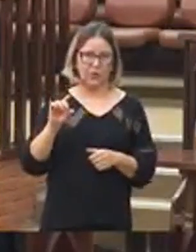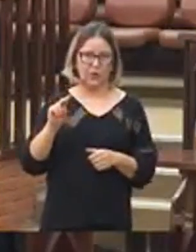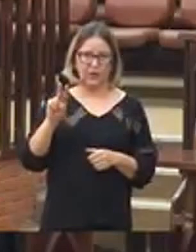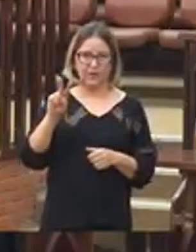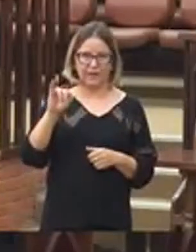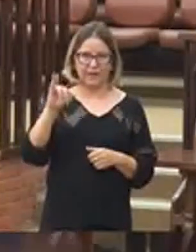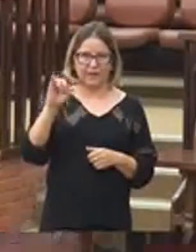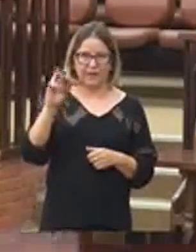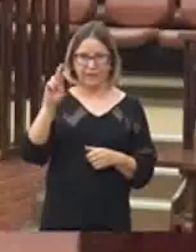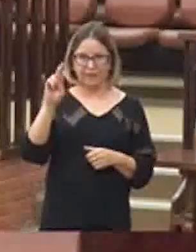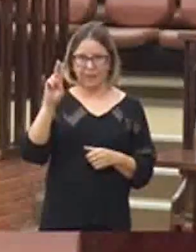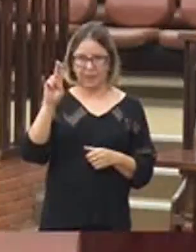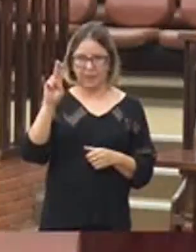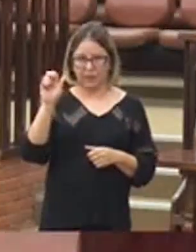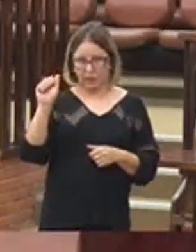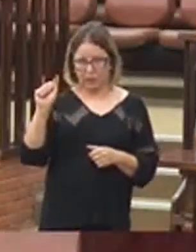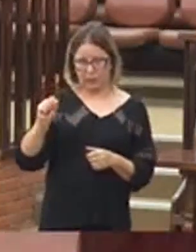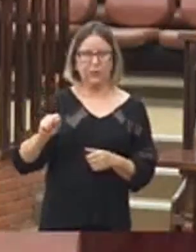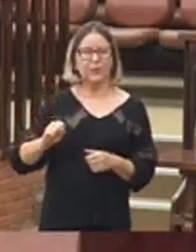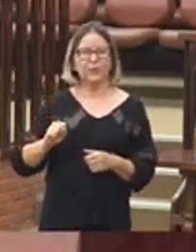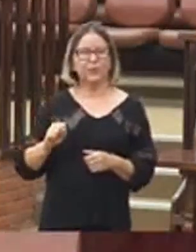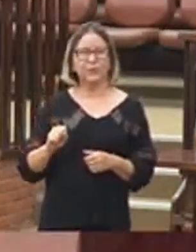outras conotações por trás,